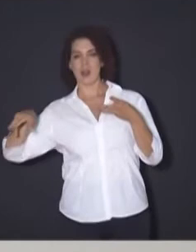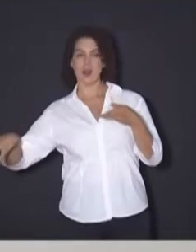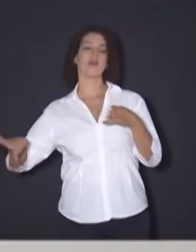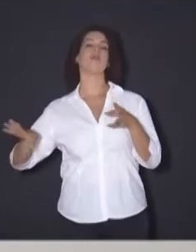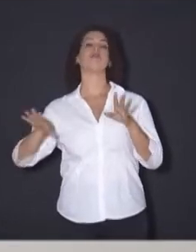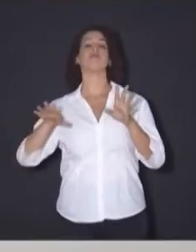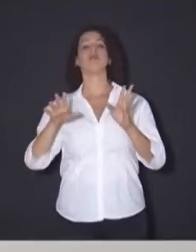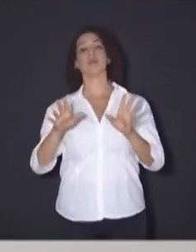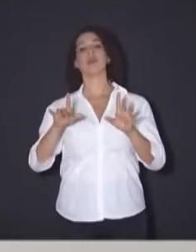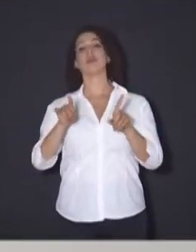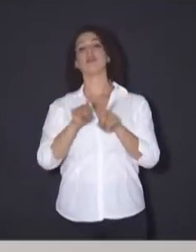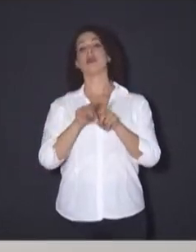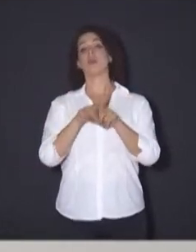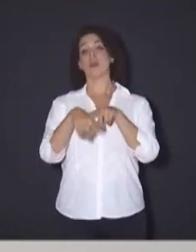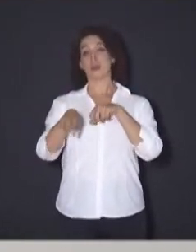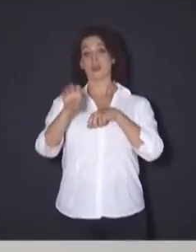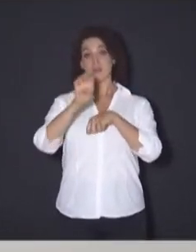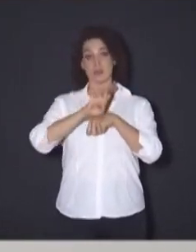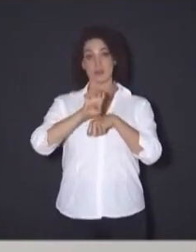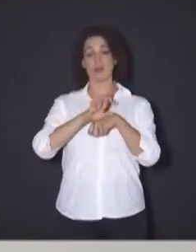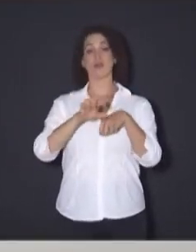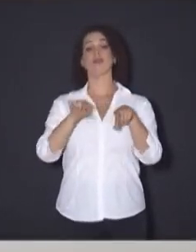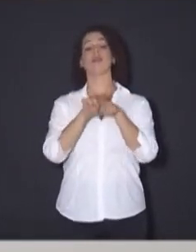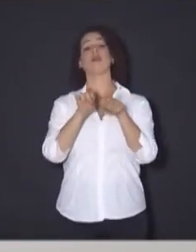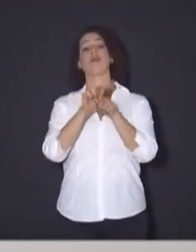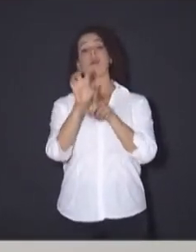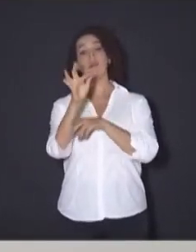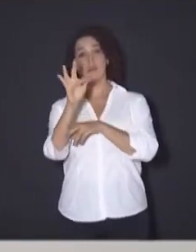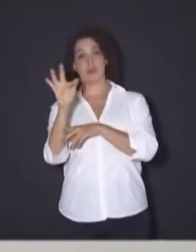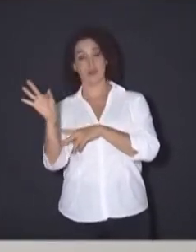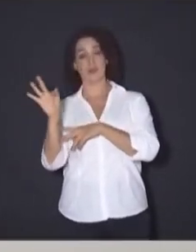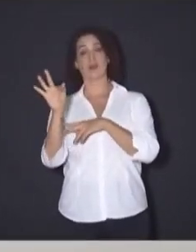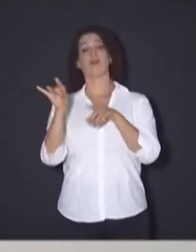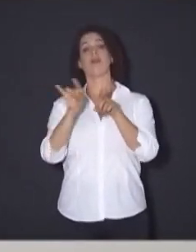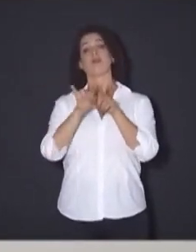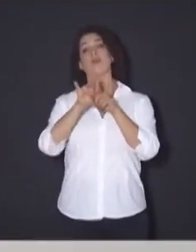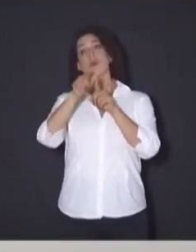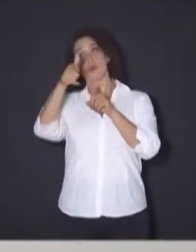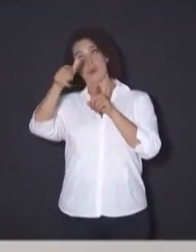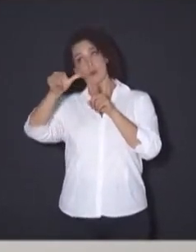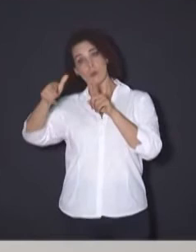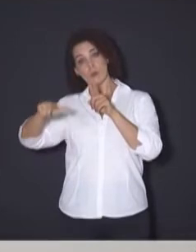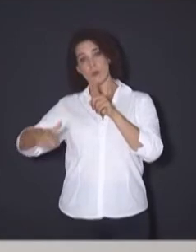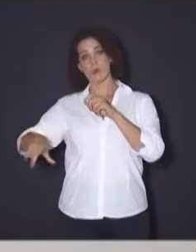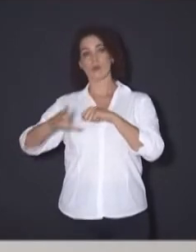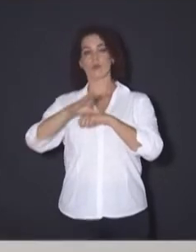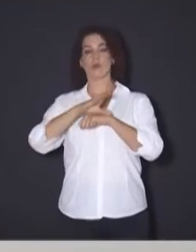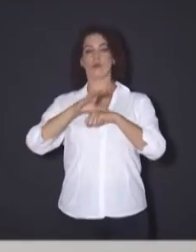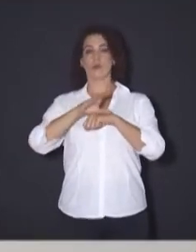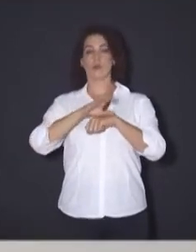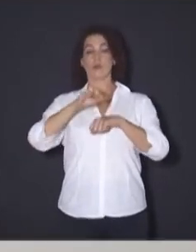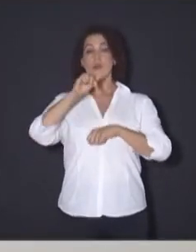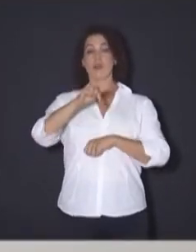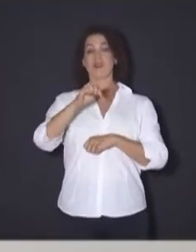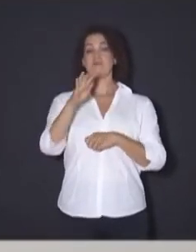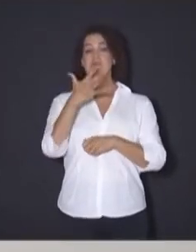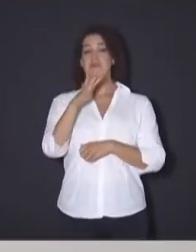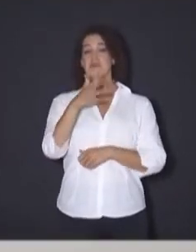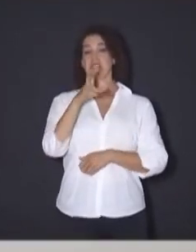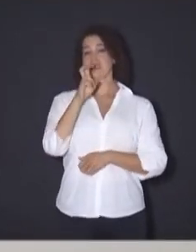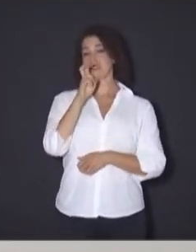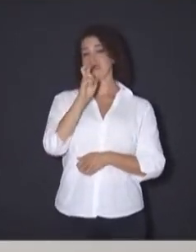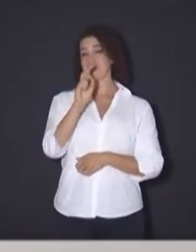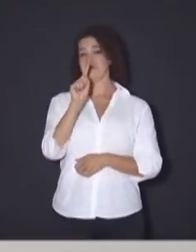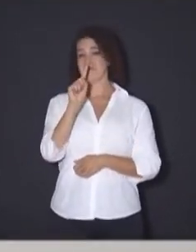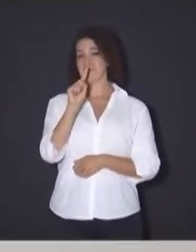fora os estaduais fóruns federais fora outros concelhos então na bahia estão perto de cinco mil